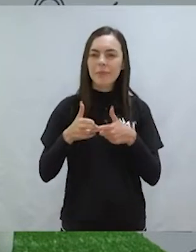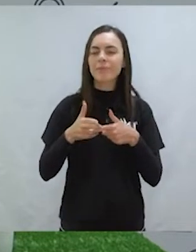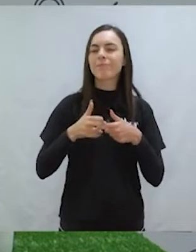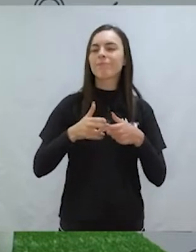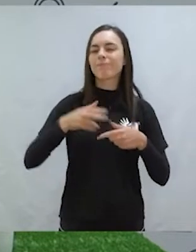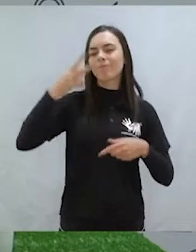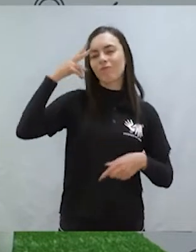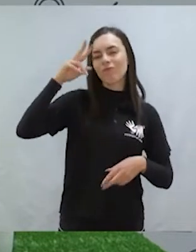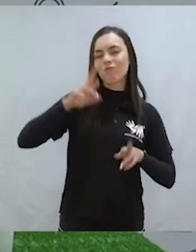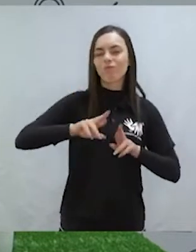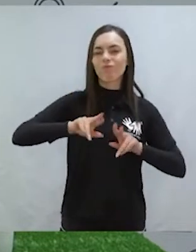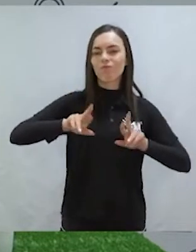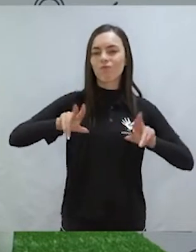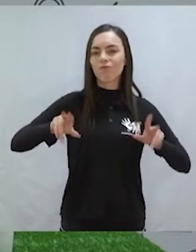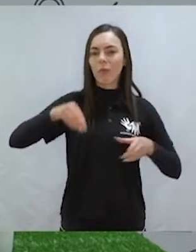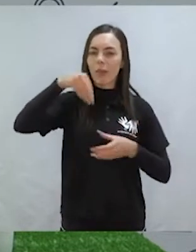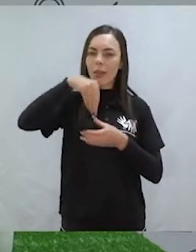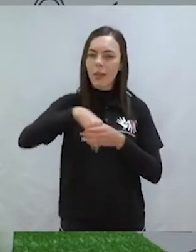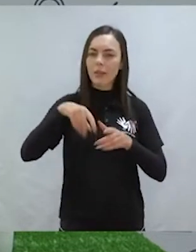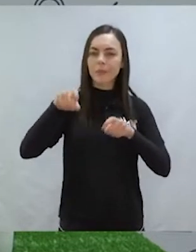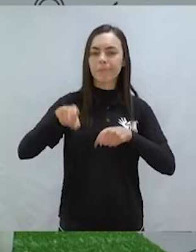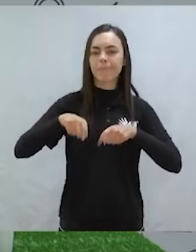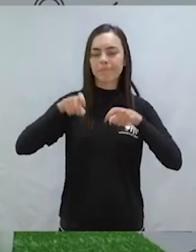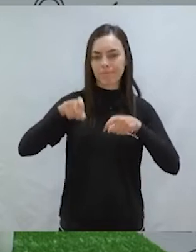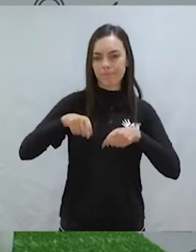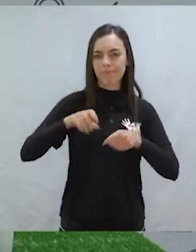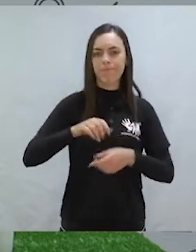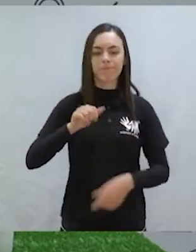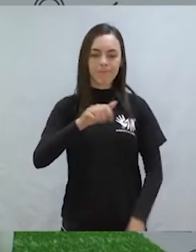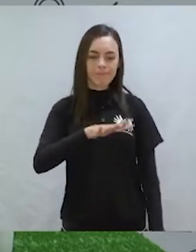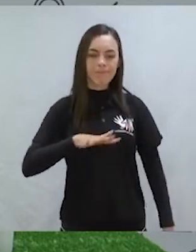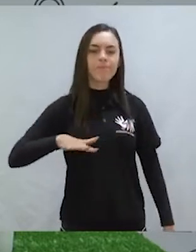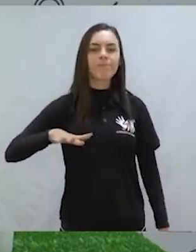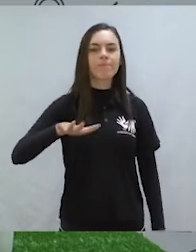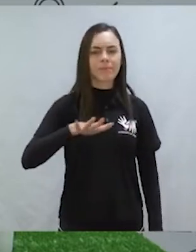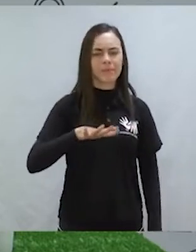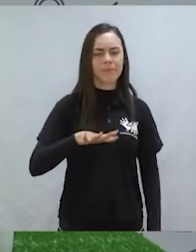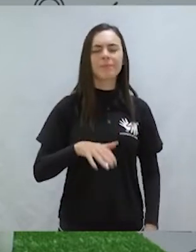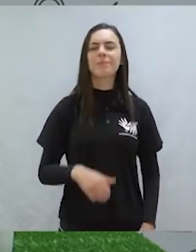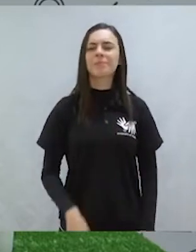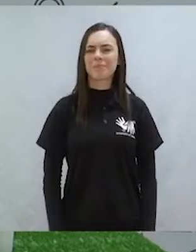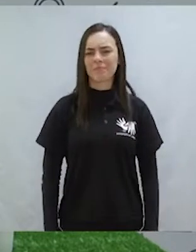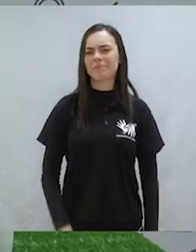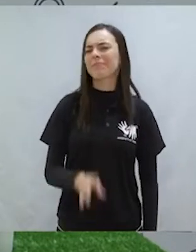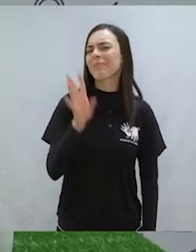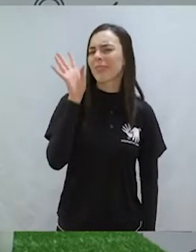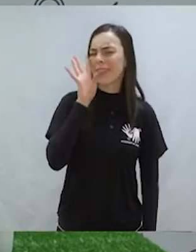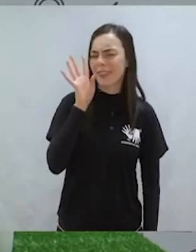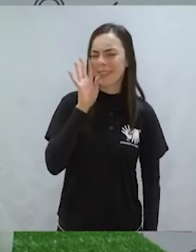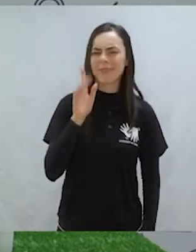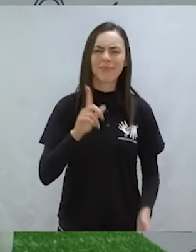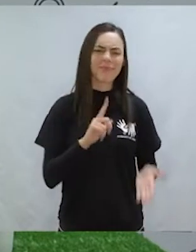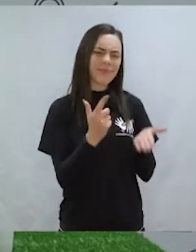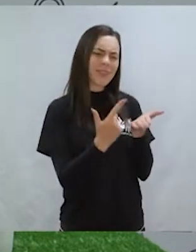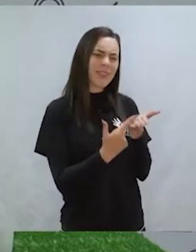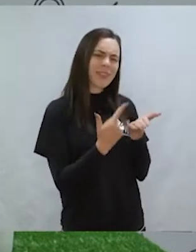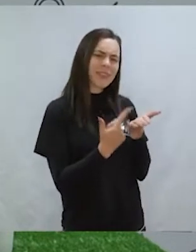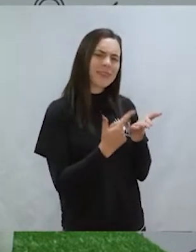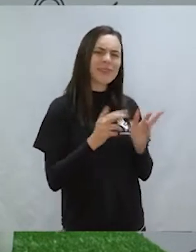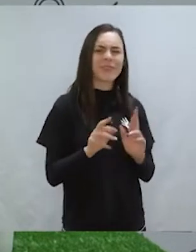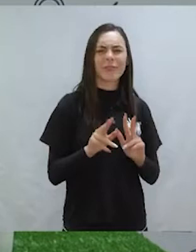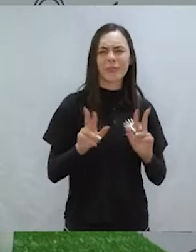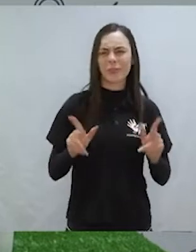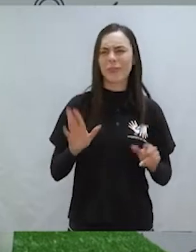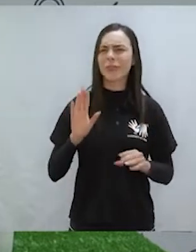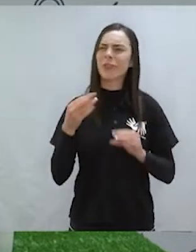episódios, diferentes histórias que acontecem aqui nesse cenário aqui. É muito legal, tem livros,